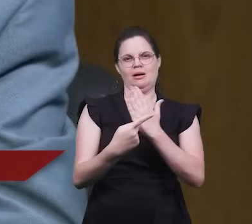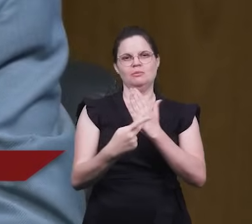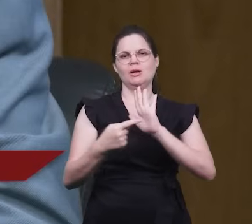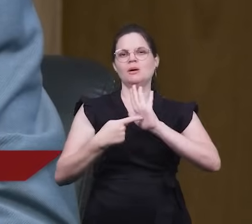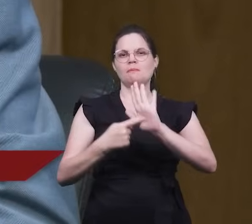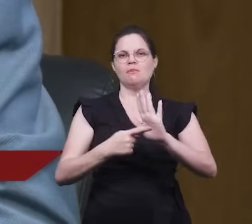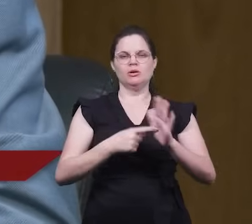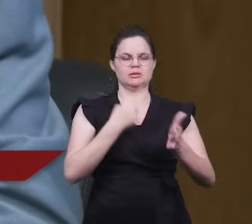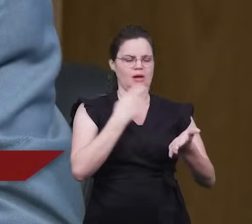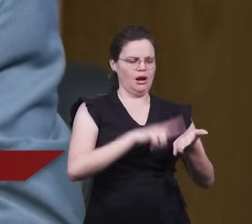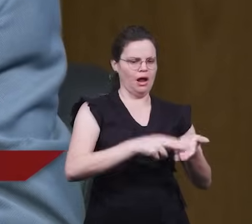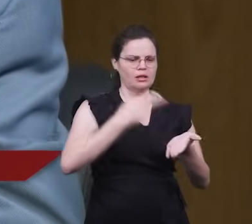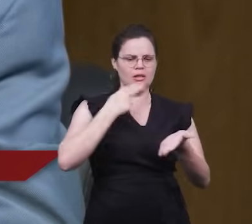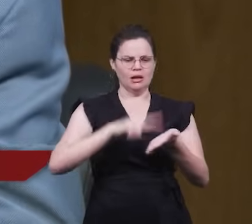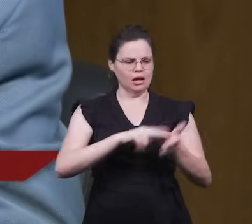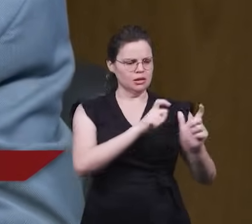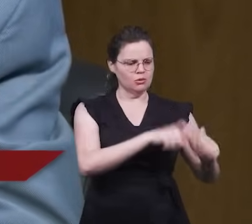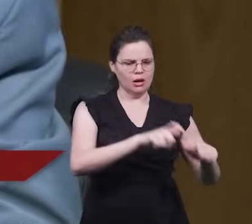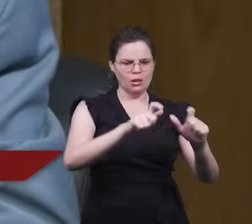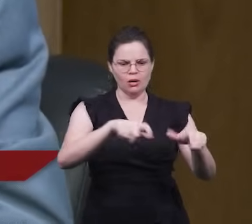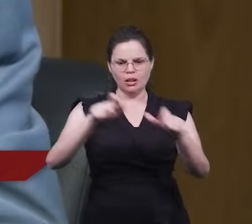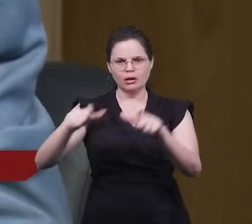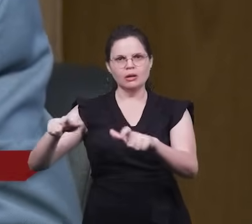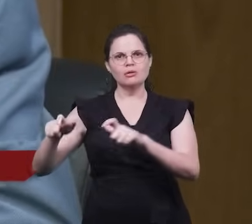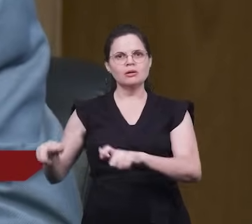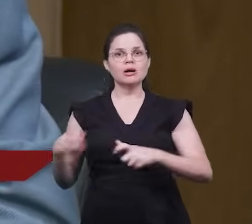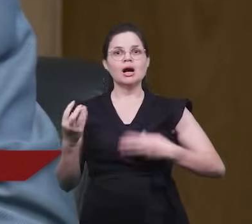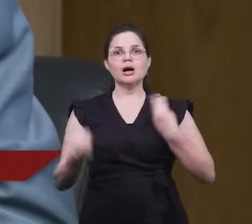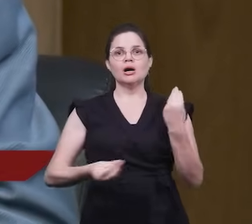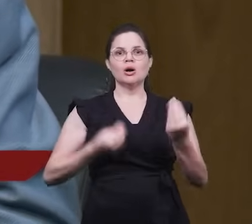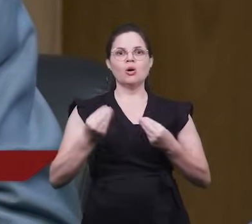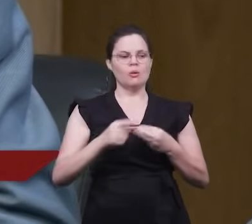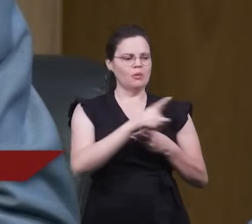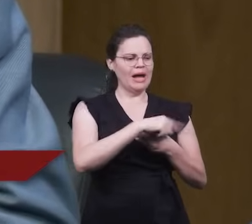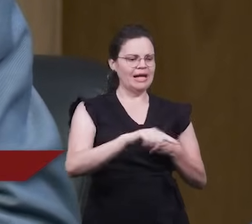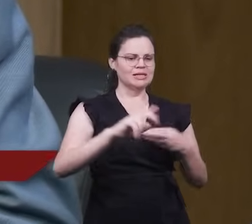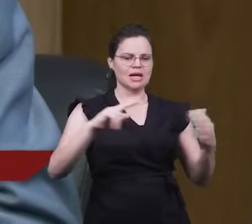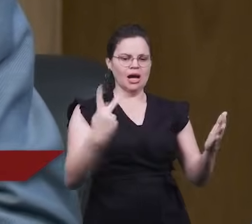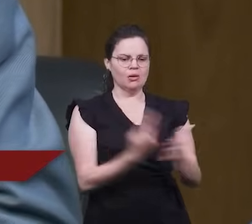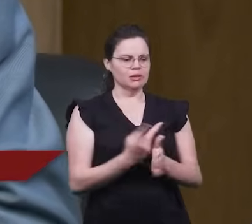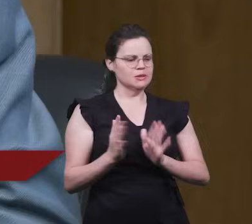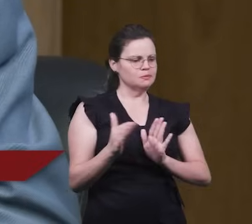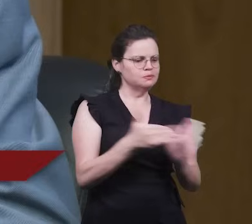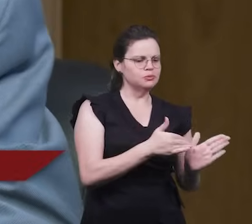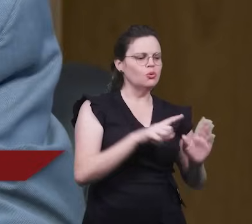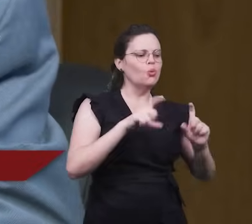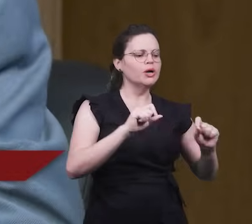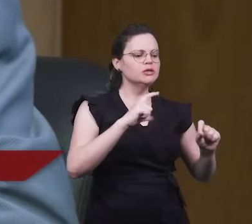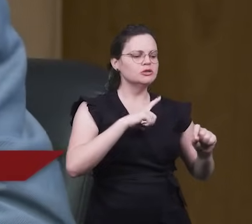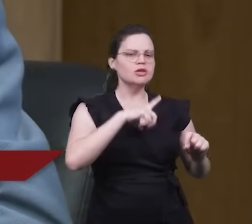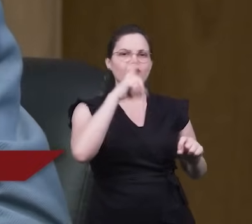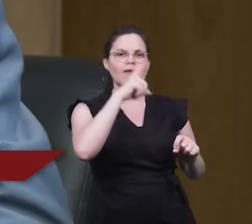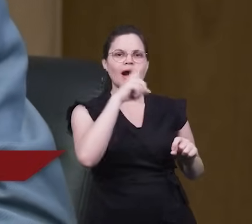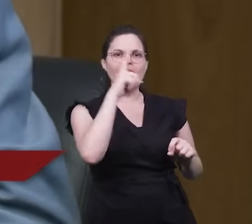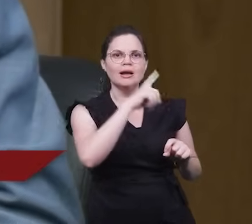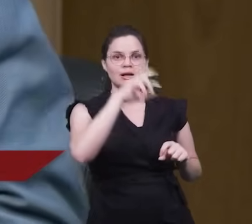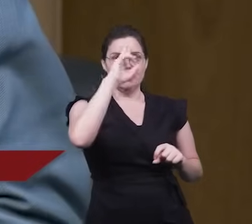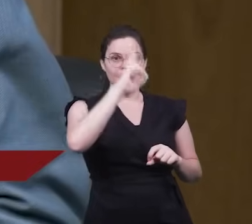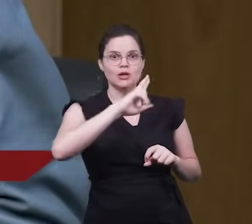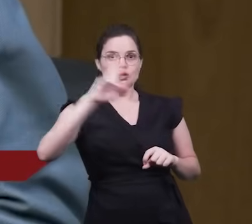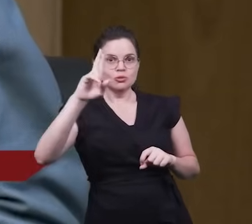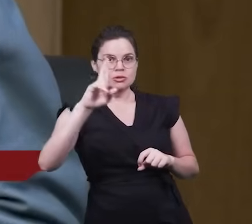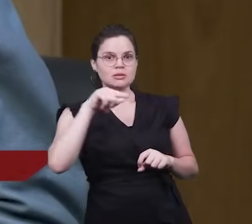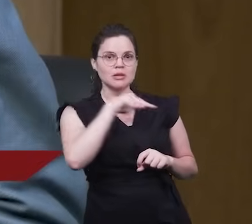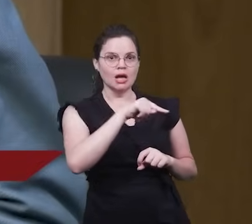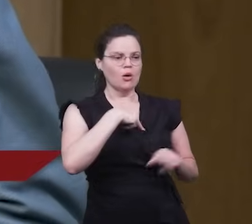vemos cada carta, nós vemos a forma como os desvios se processaram e como o homem usou